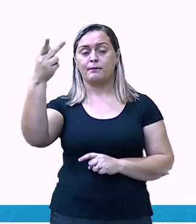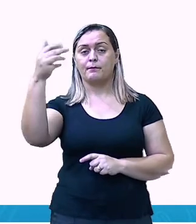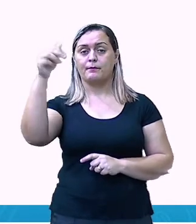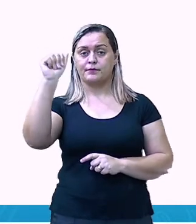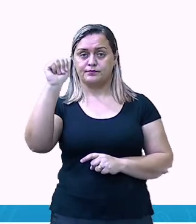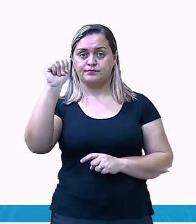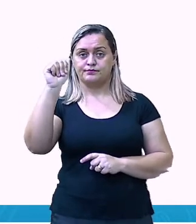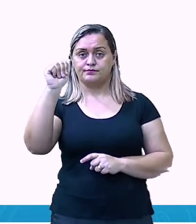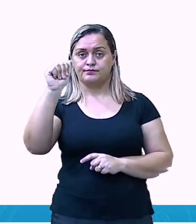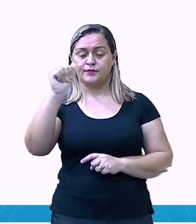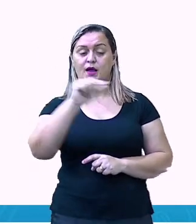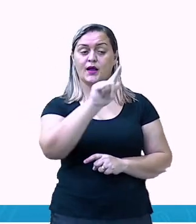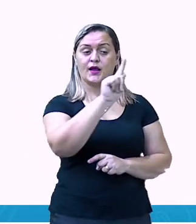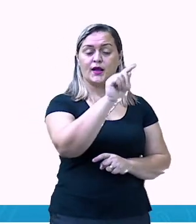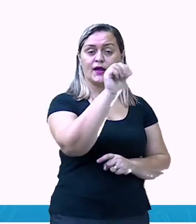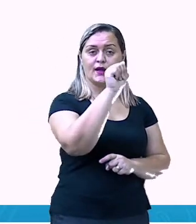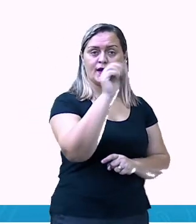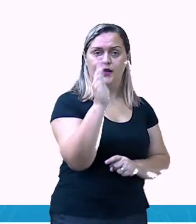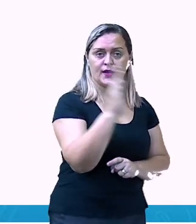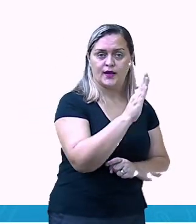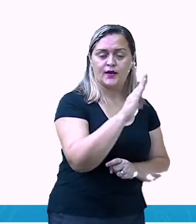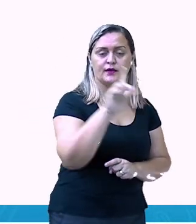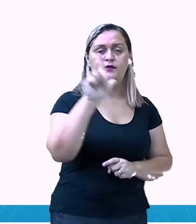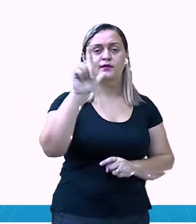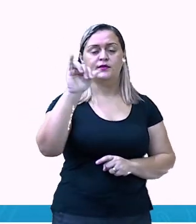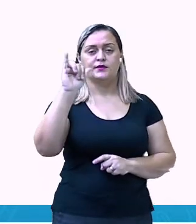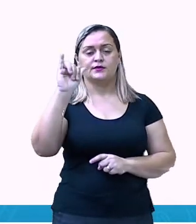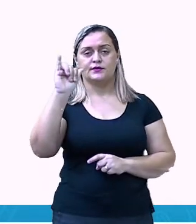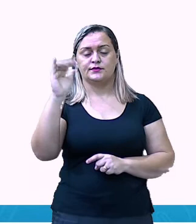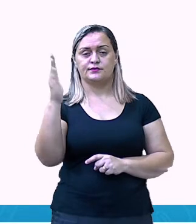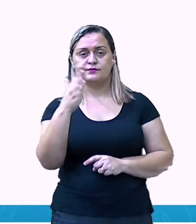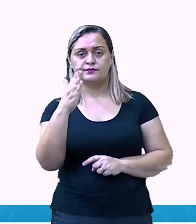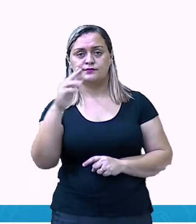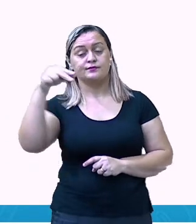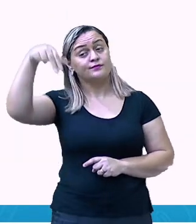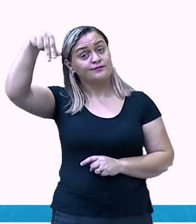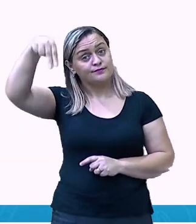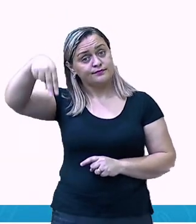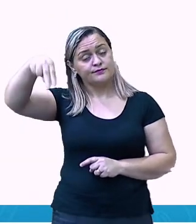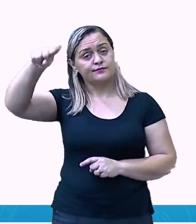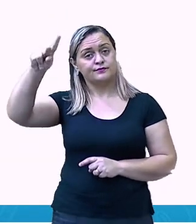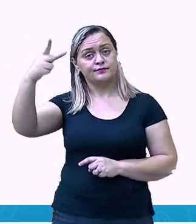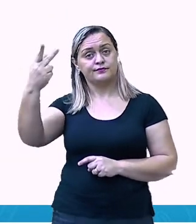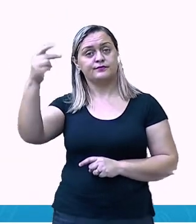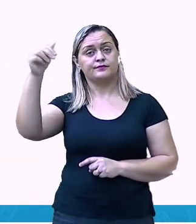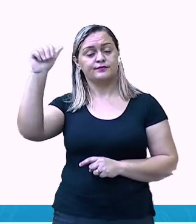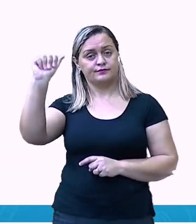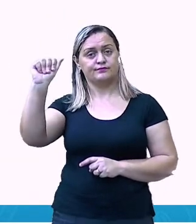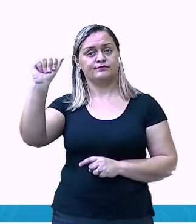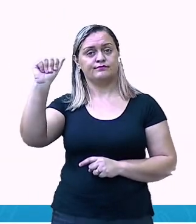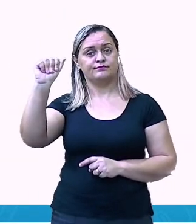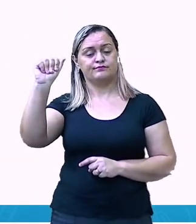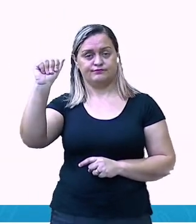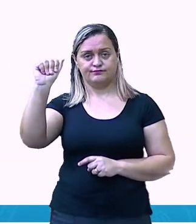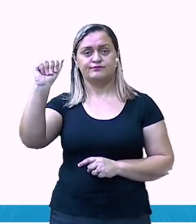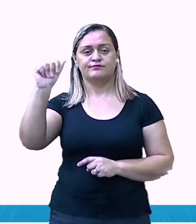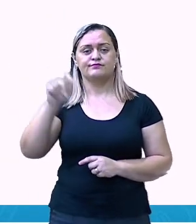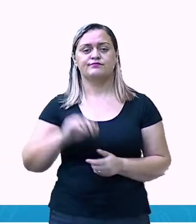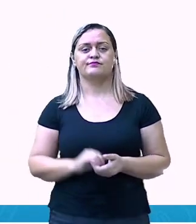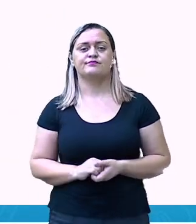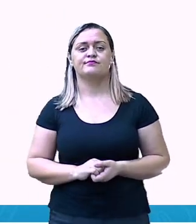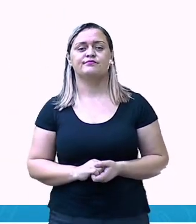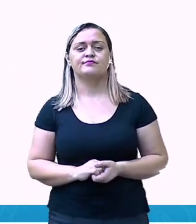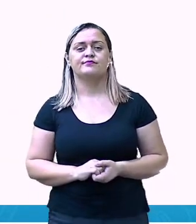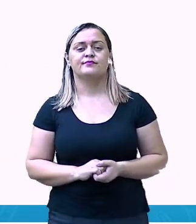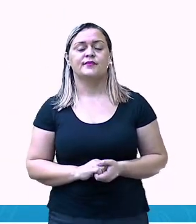uma sílaba com 3 letras, sem nenhum problema. Vamos então um pouquinho para frente. Agora eu tenho, ao